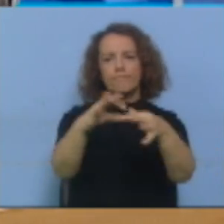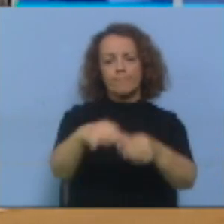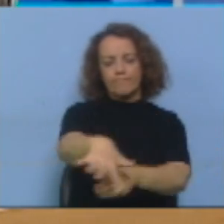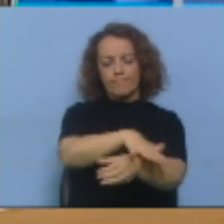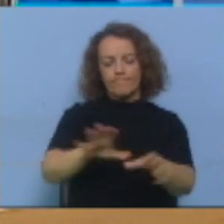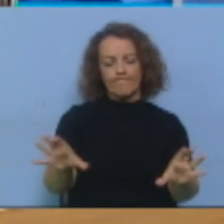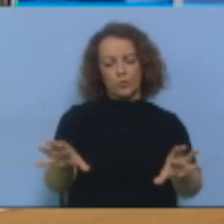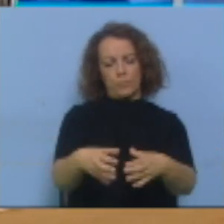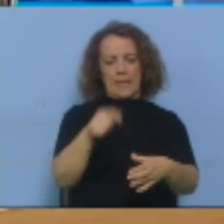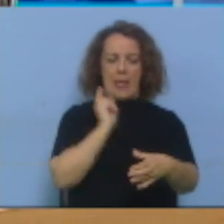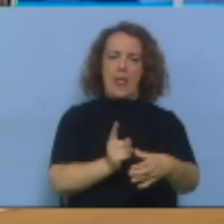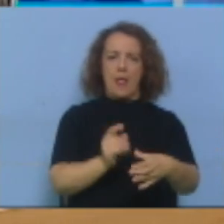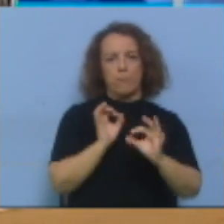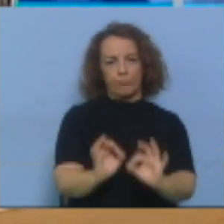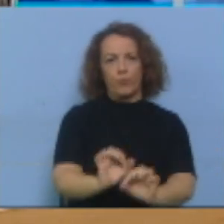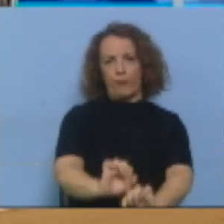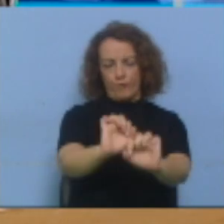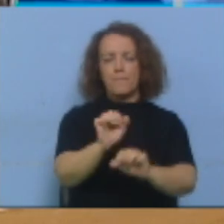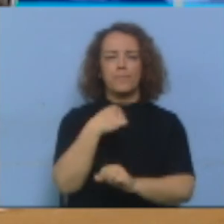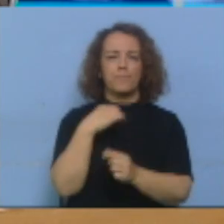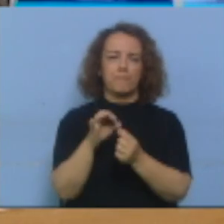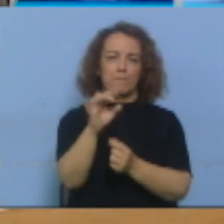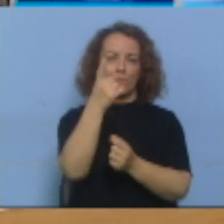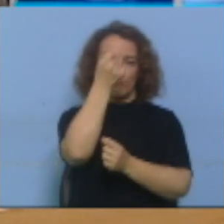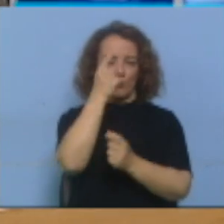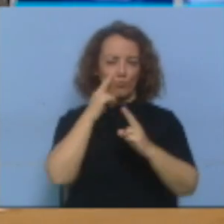concreta. Eu conto-vos uma história que descobri